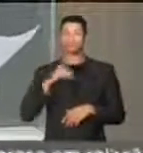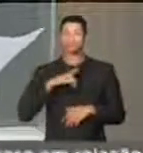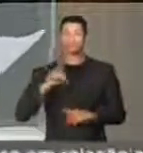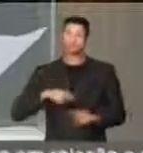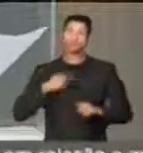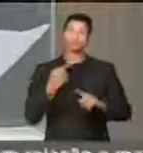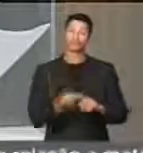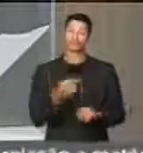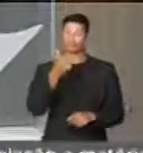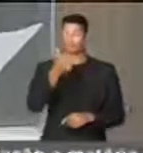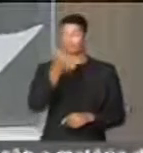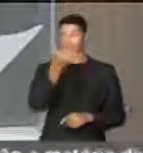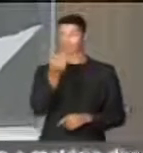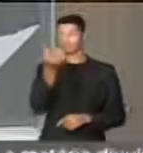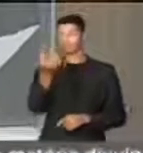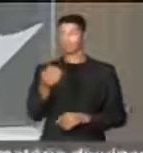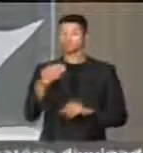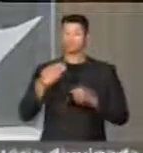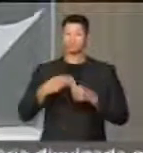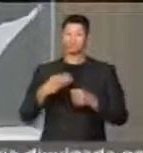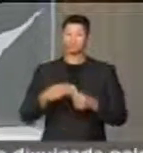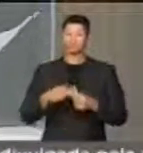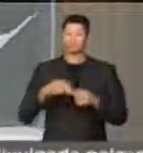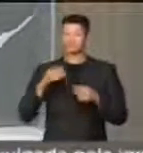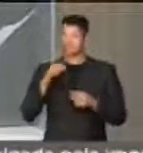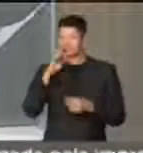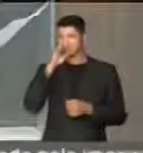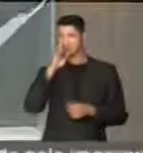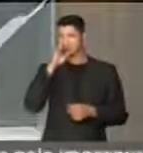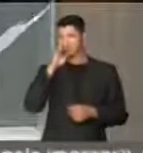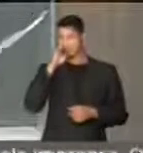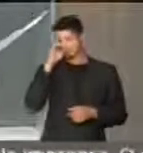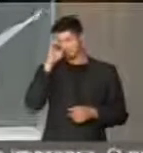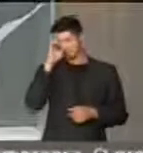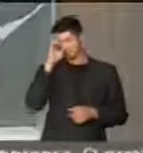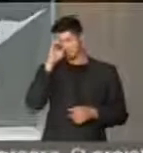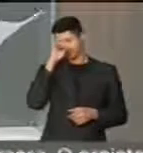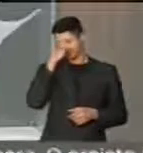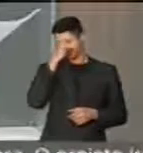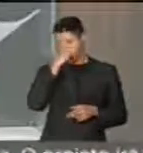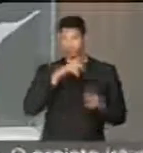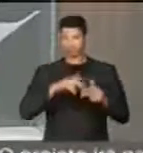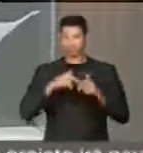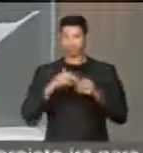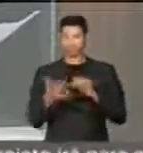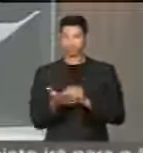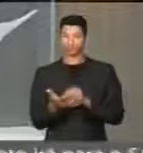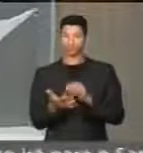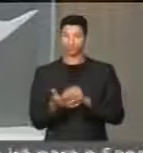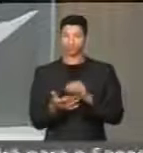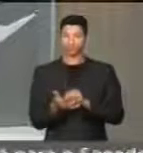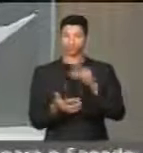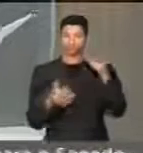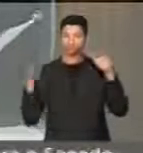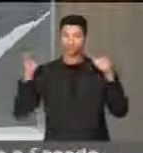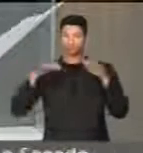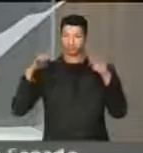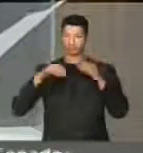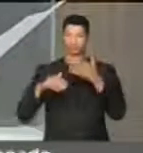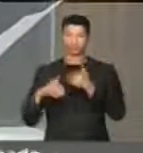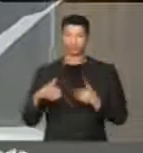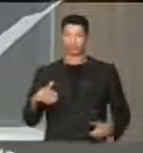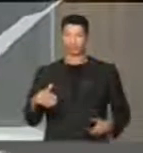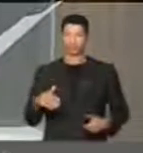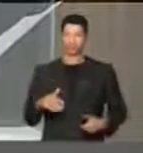mais de 106 municípios em situação de emergência por causa do excesso de chuva. O